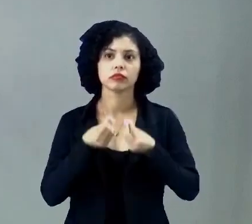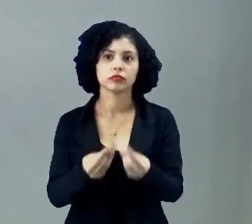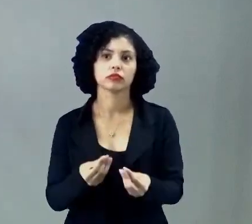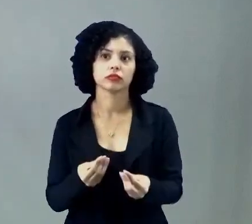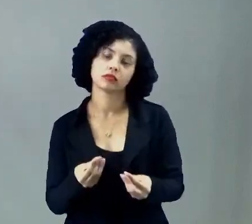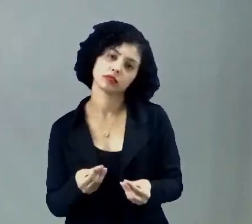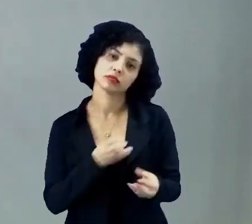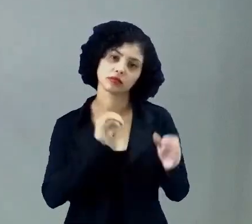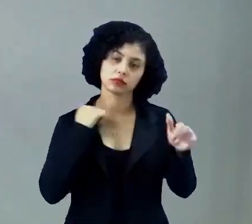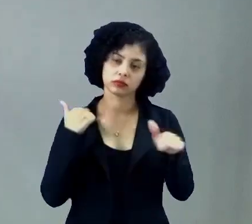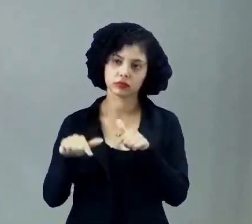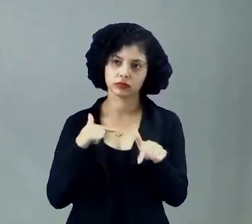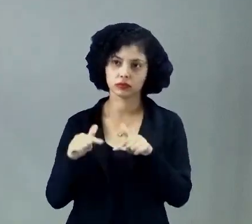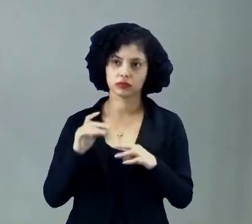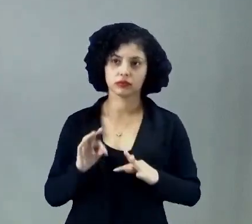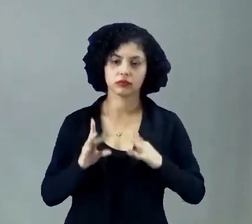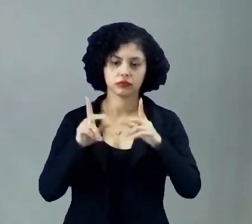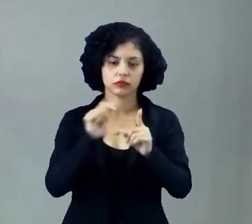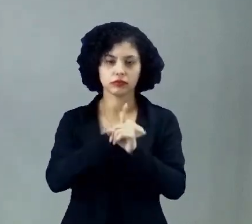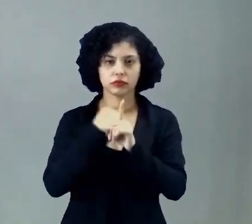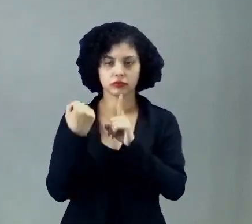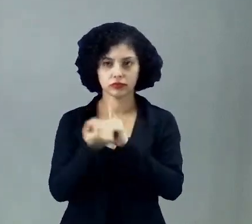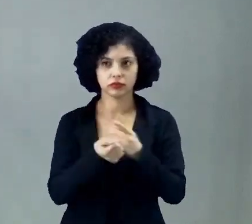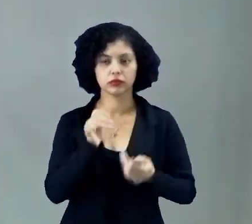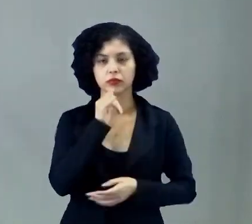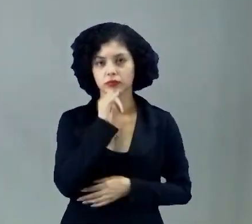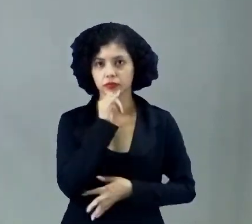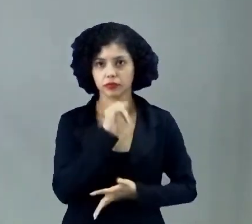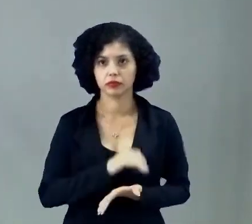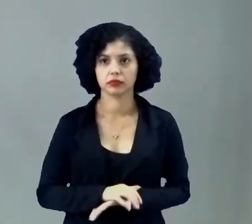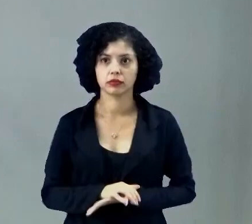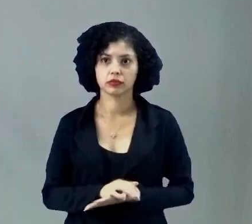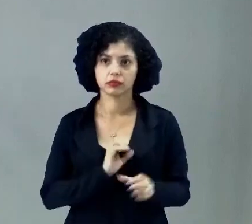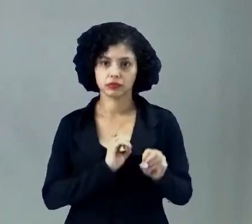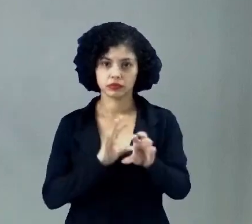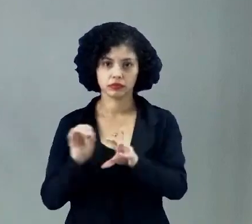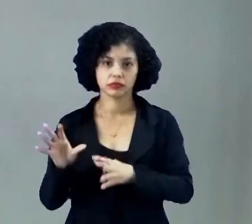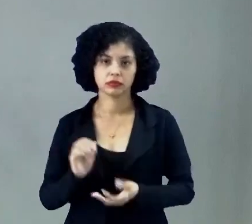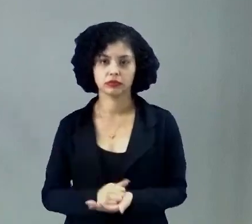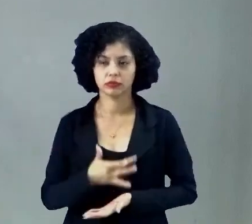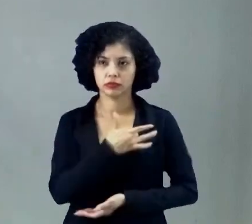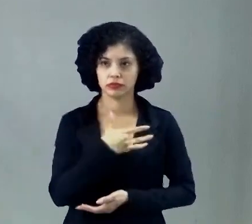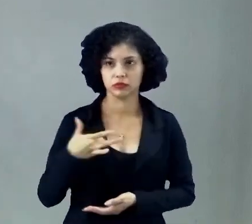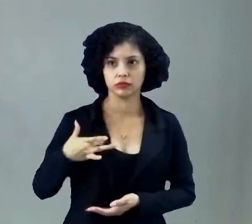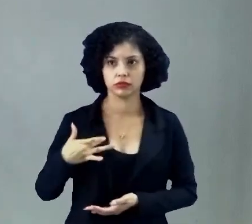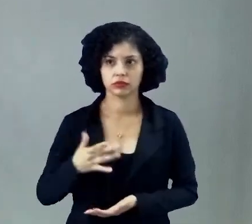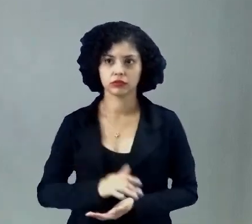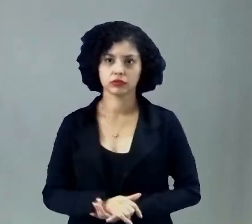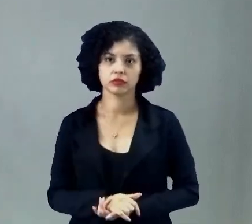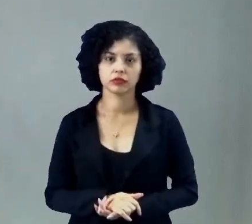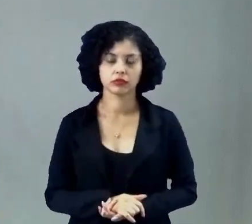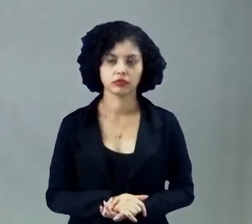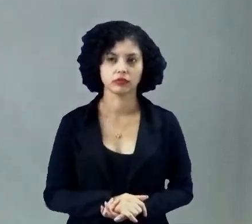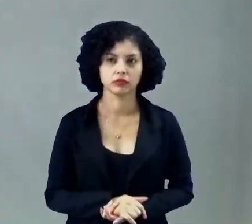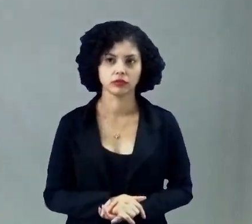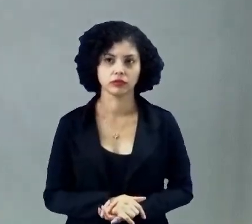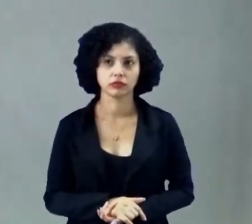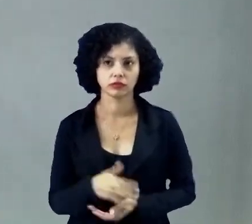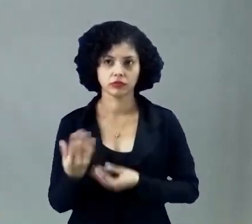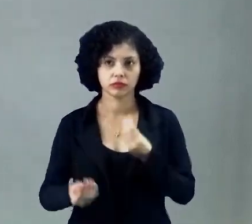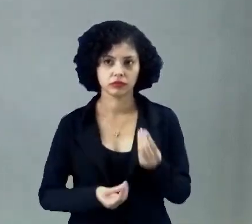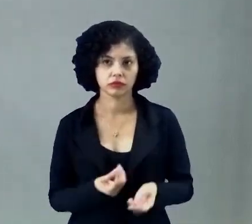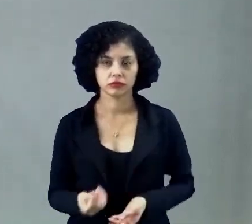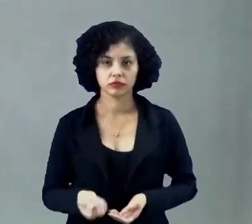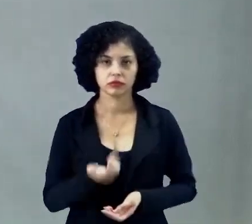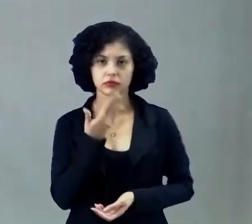de serviços para toda a sociedade. Exemplo, educação e saúde. Né? E como que